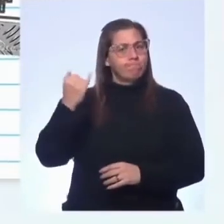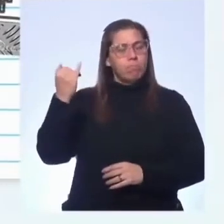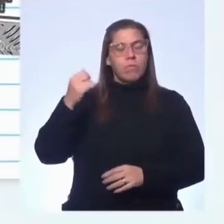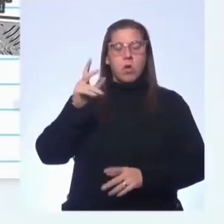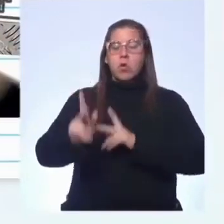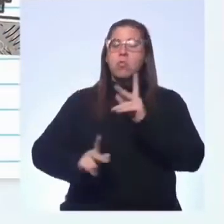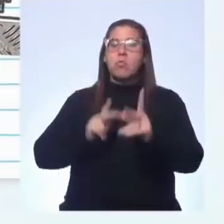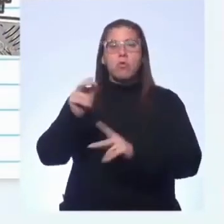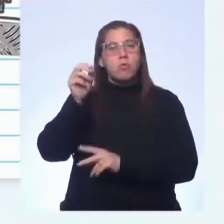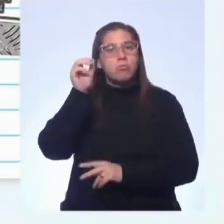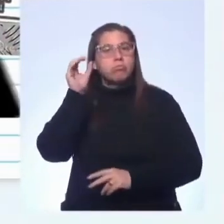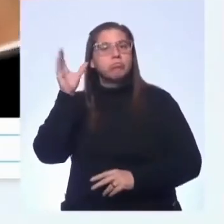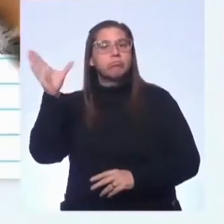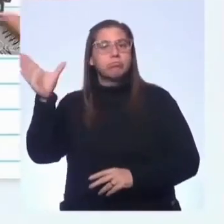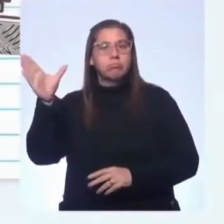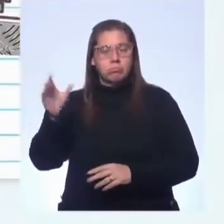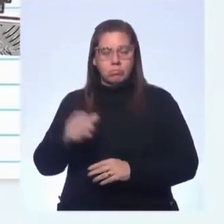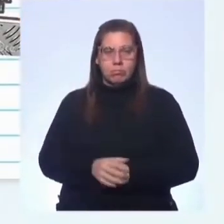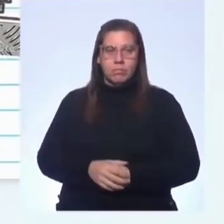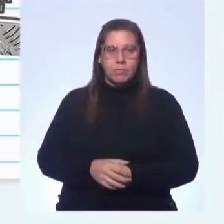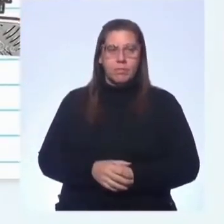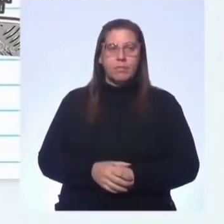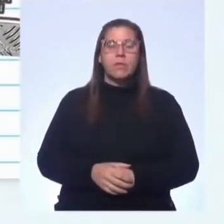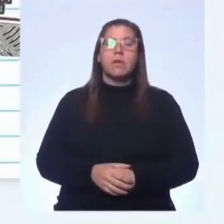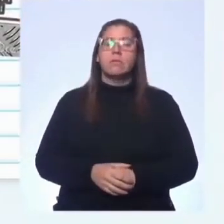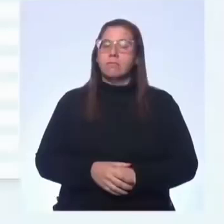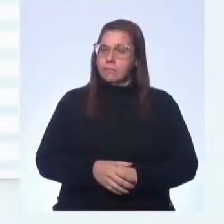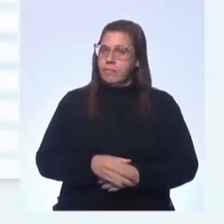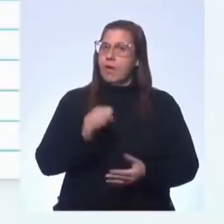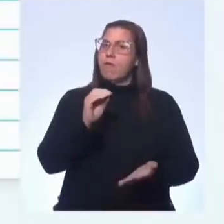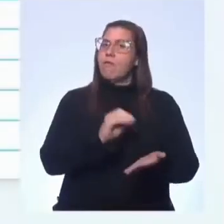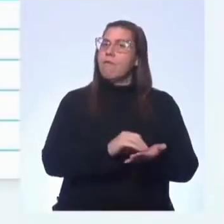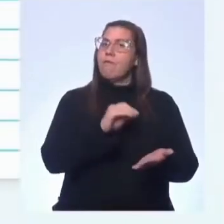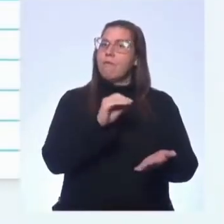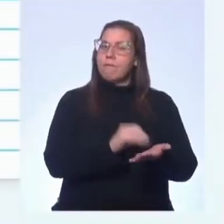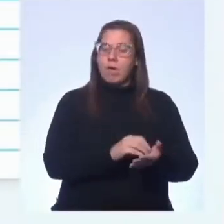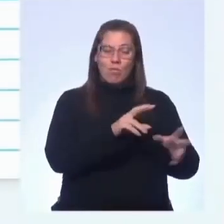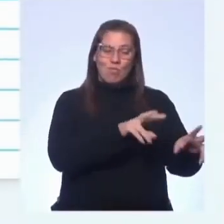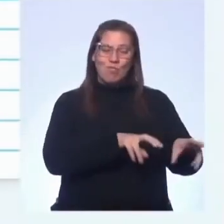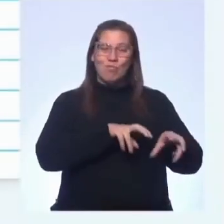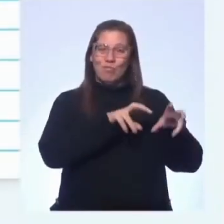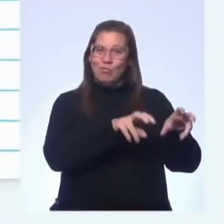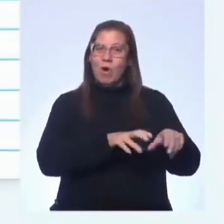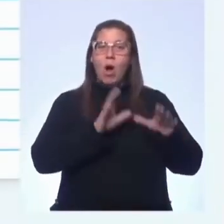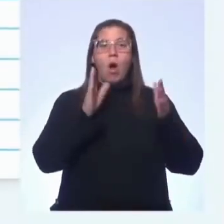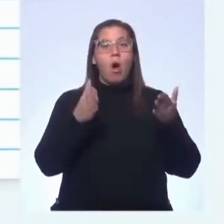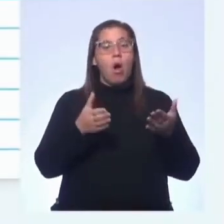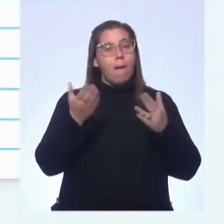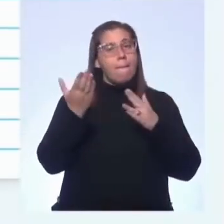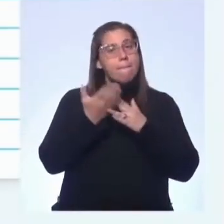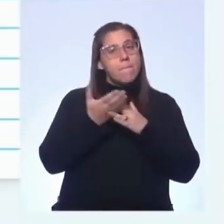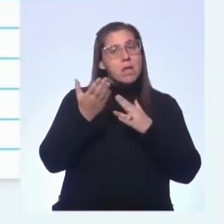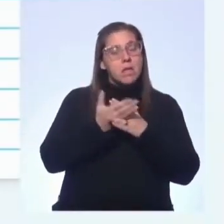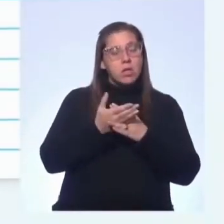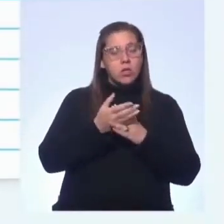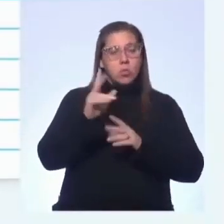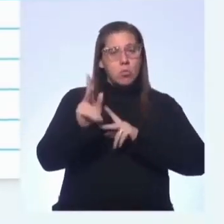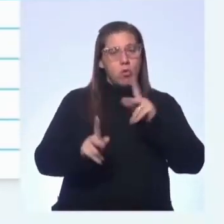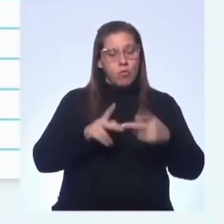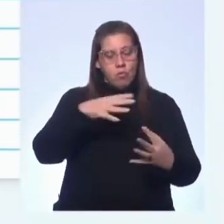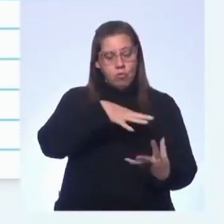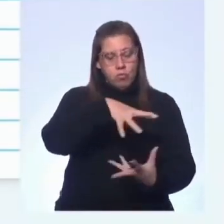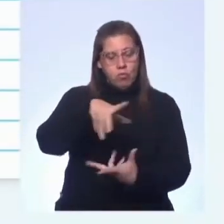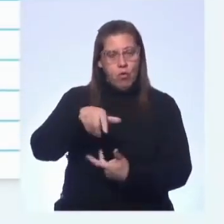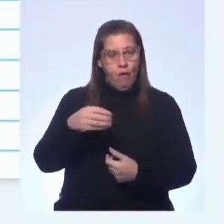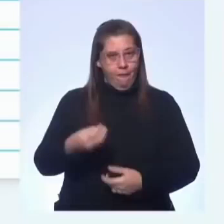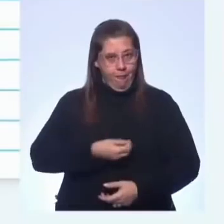de população nas cidades e explicado pelo êxodo rural. Fato é que hoje mais da metade da população mundial reside em